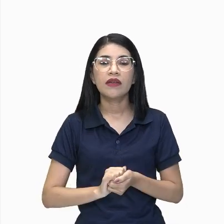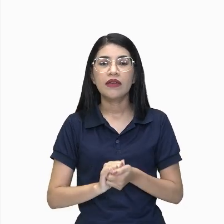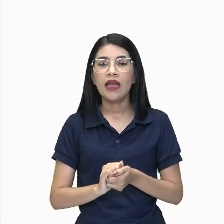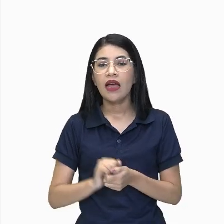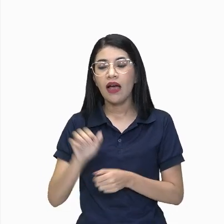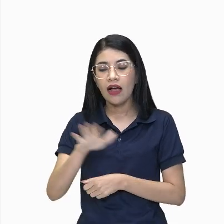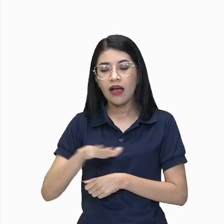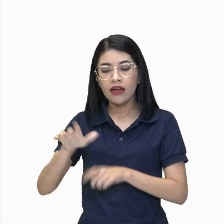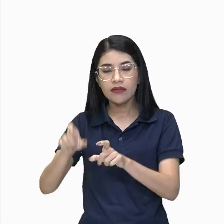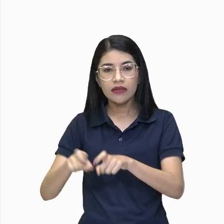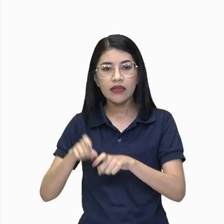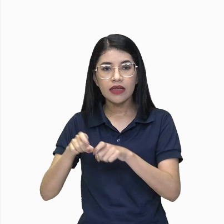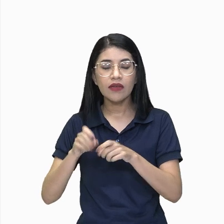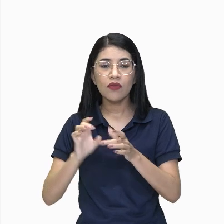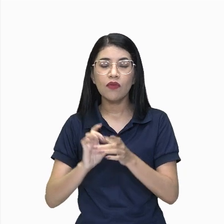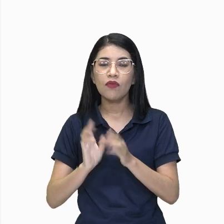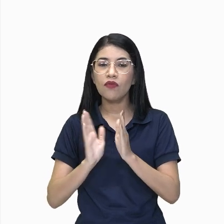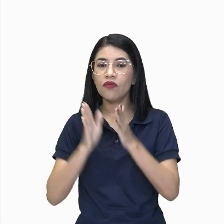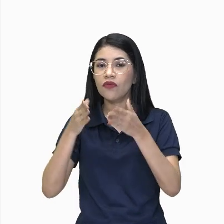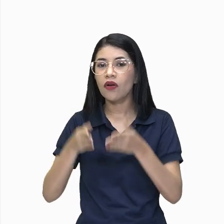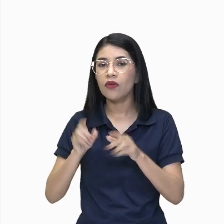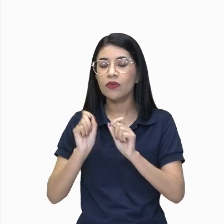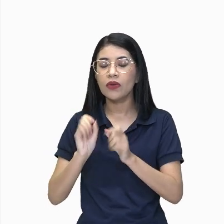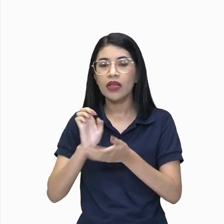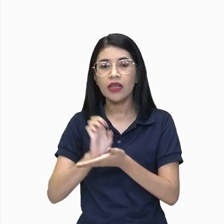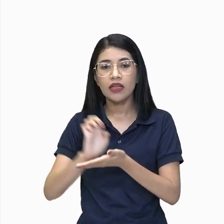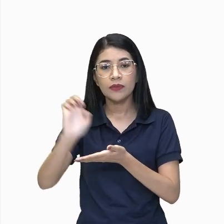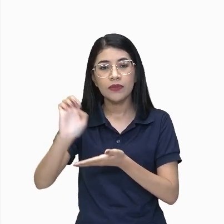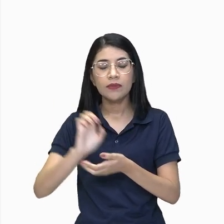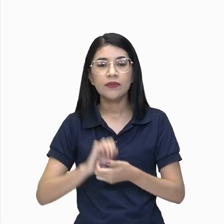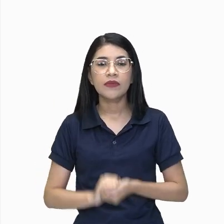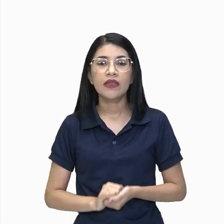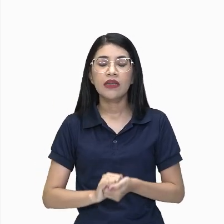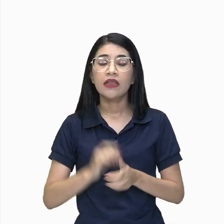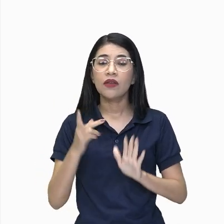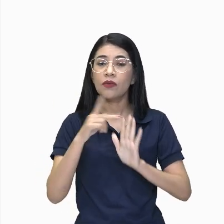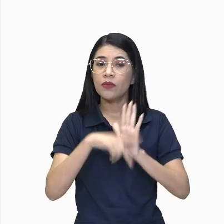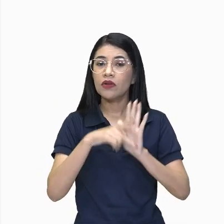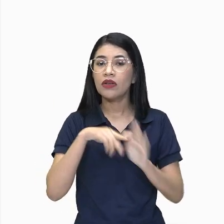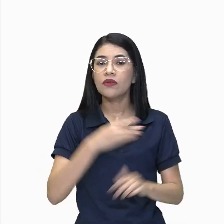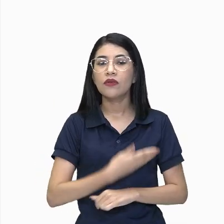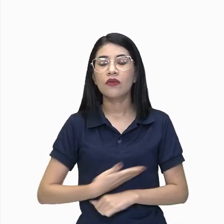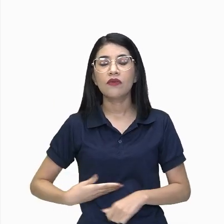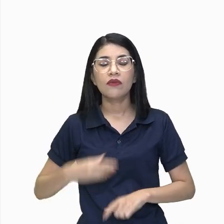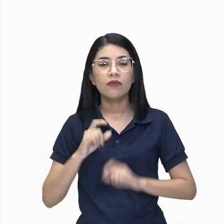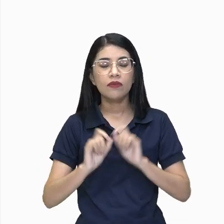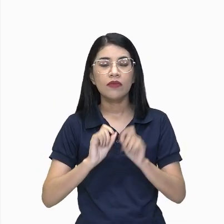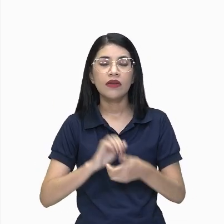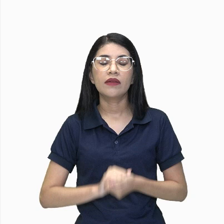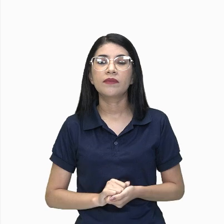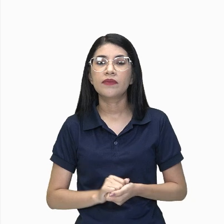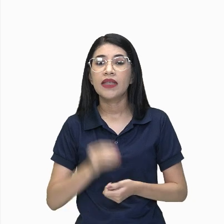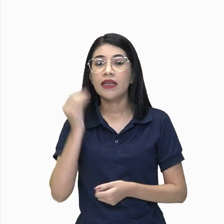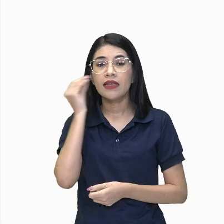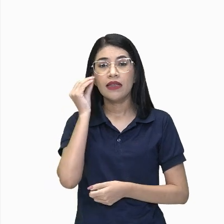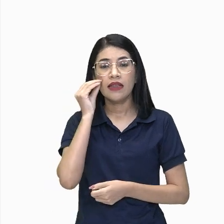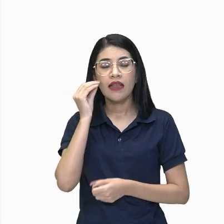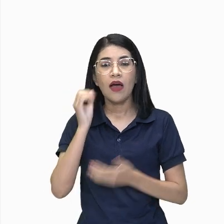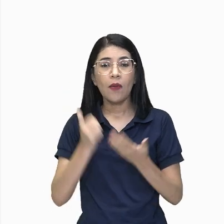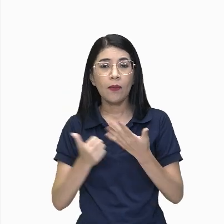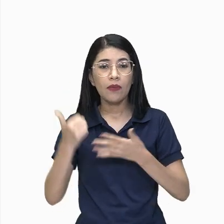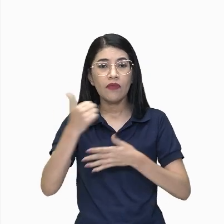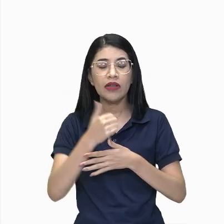a exportação, ou seja, um plano de governo, um projeto de governo que basicamente buscava privilegiar os